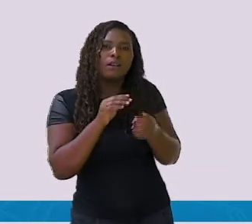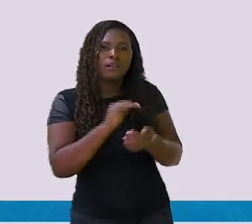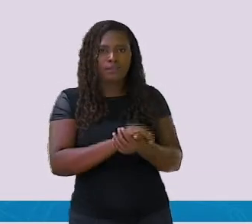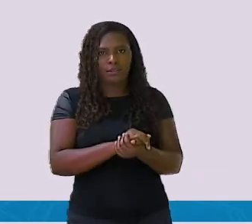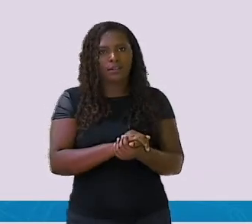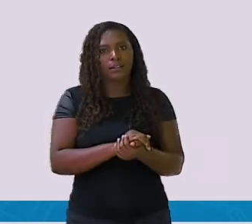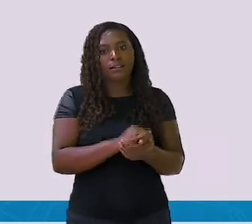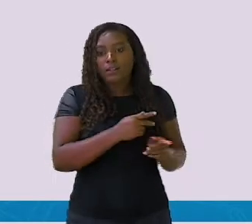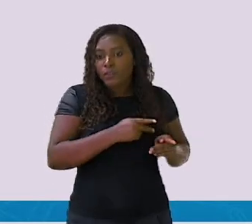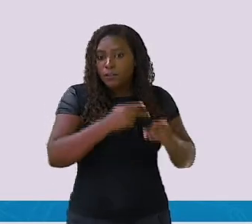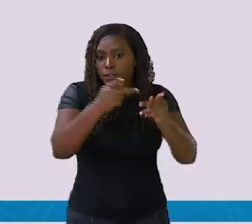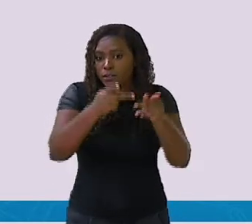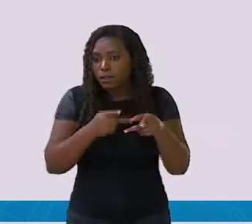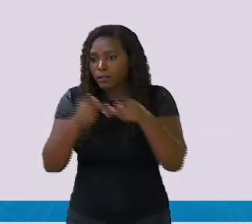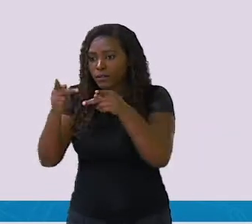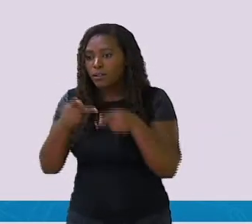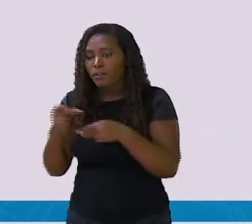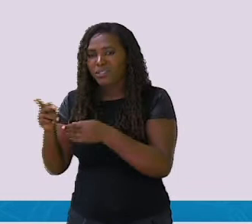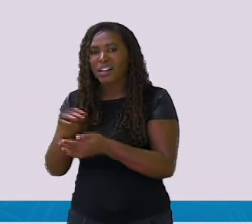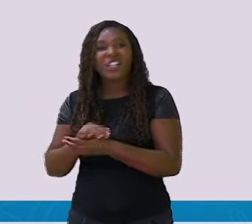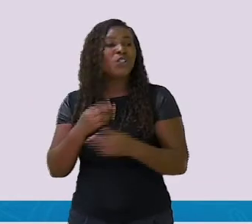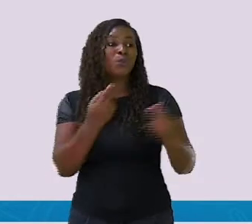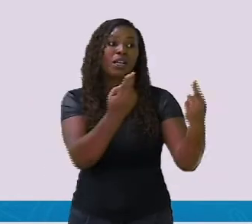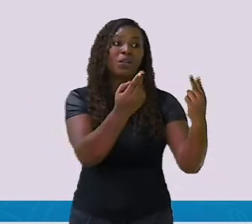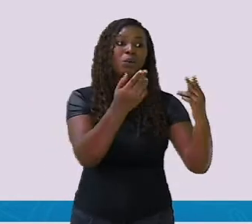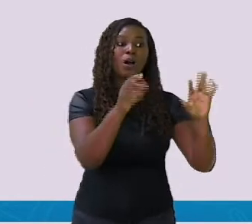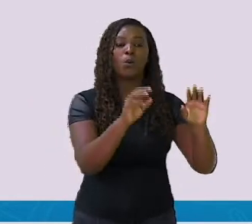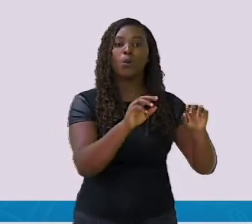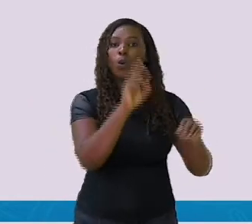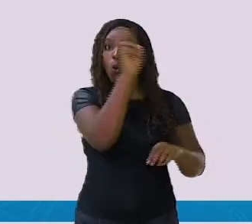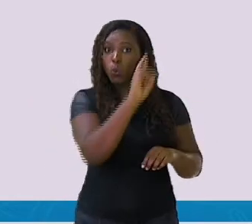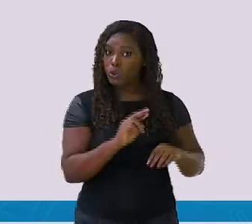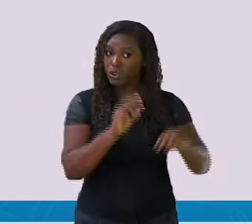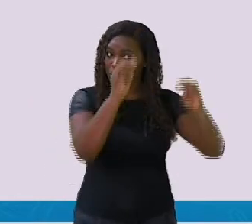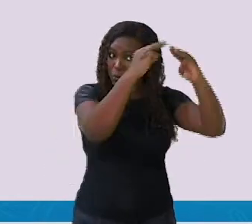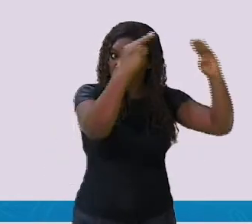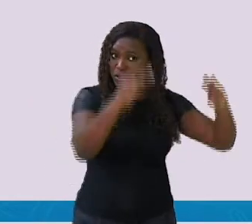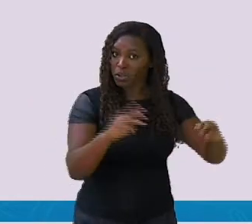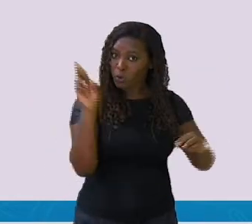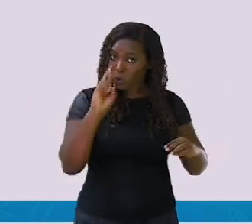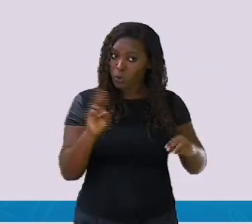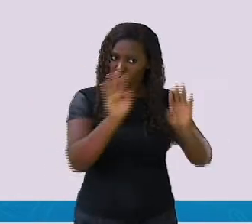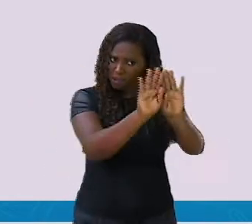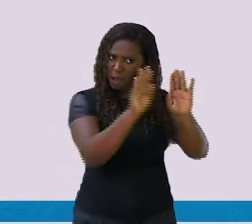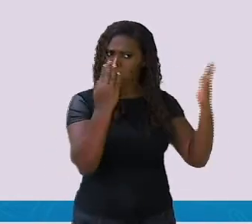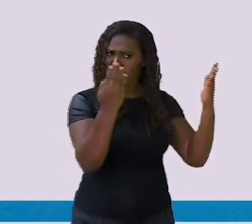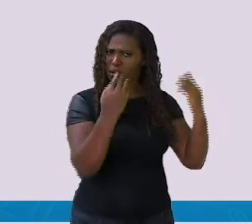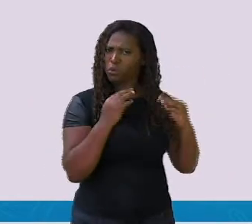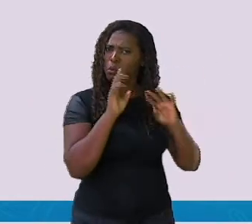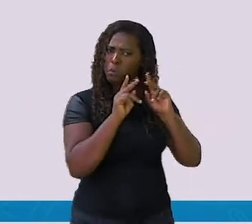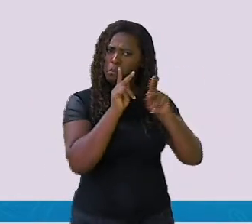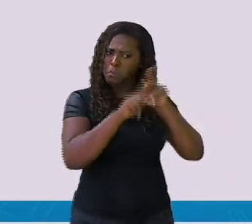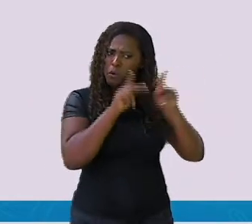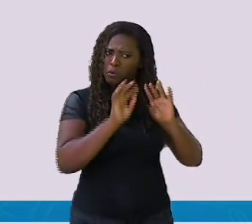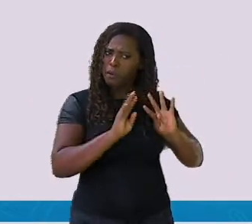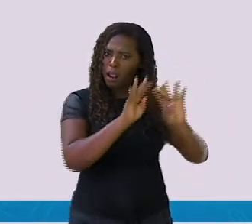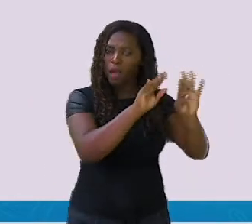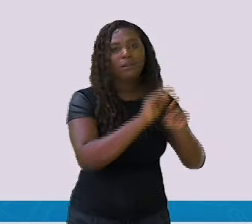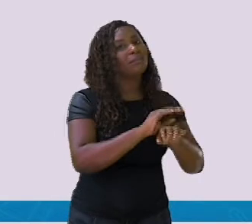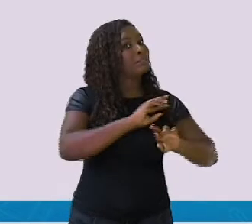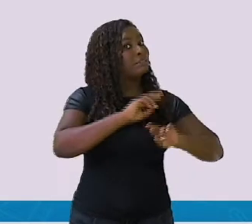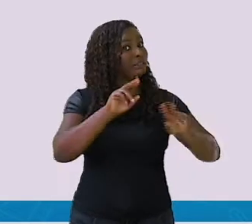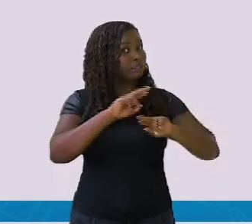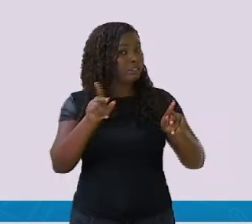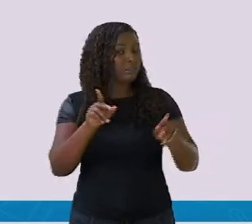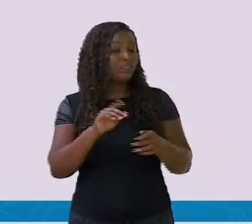e o Museu de História Natural de Paris, aberto em 1793. Então, vocês podem perceber que começaram